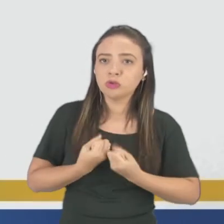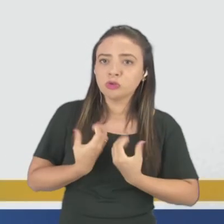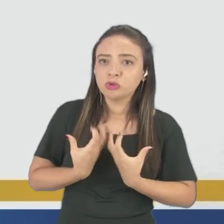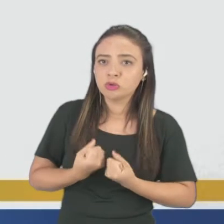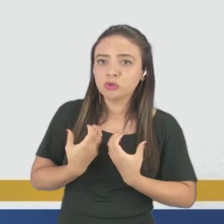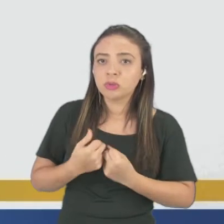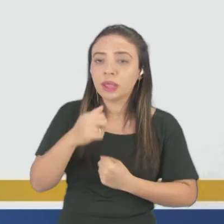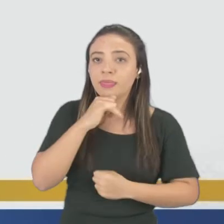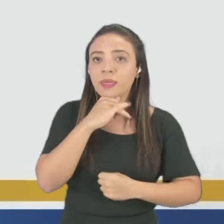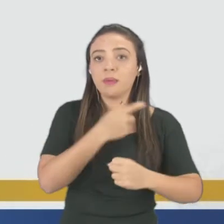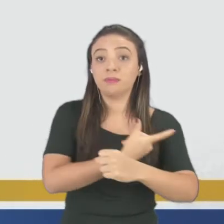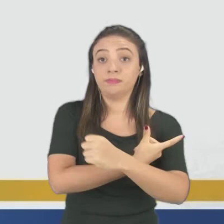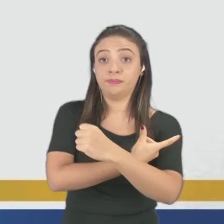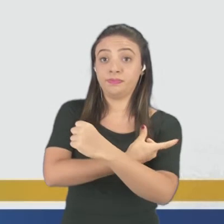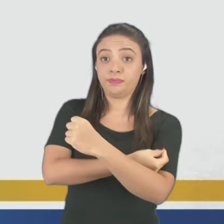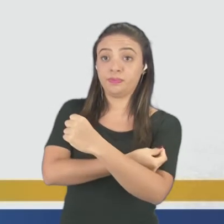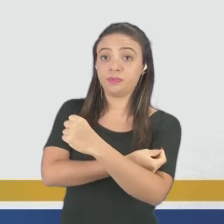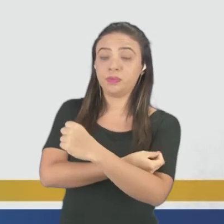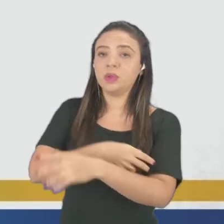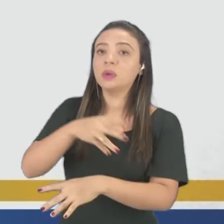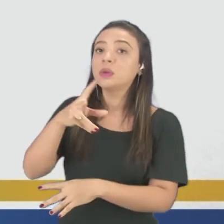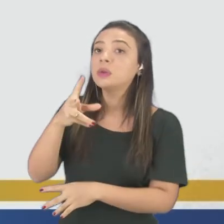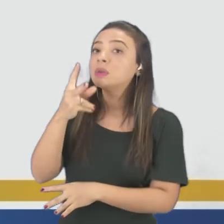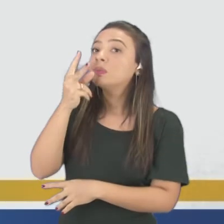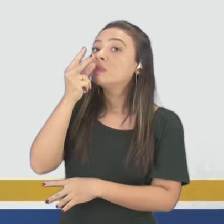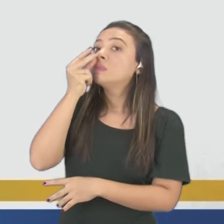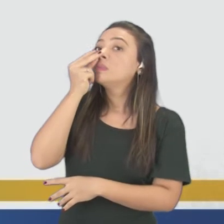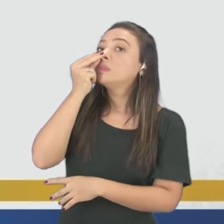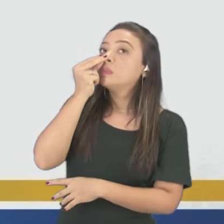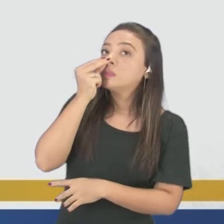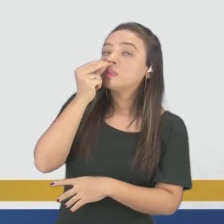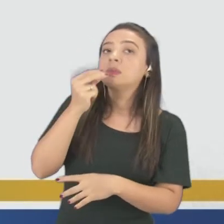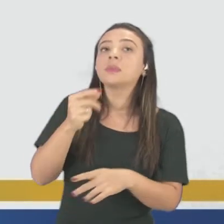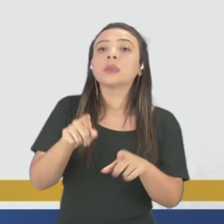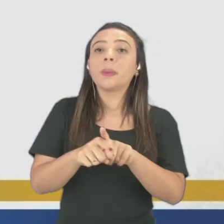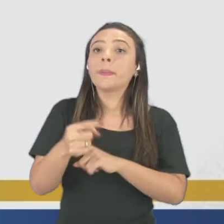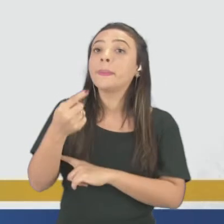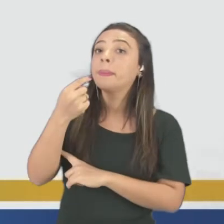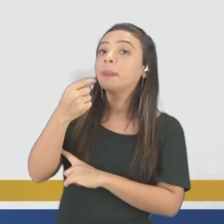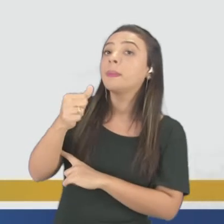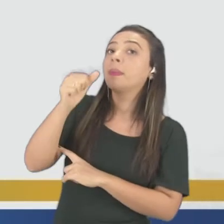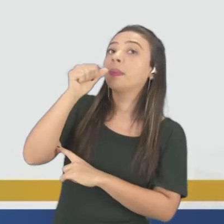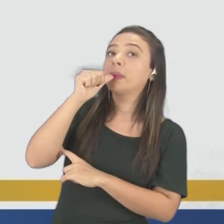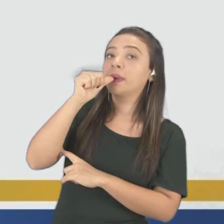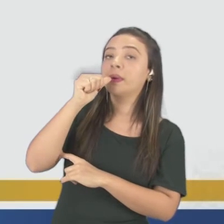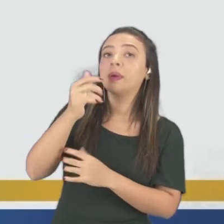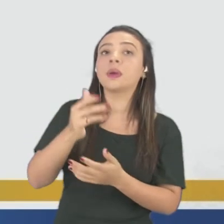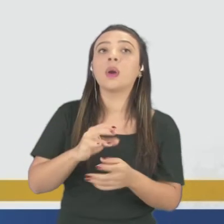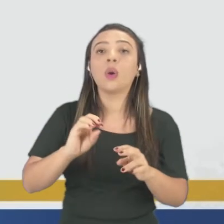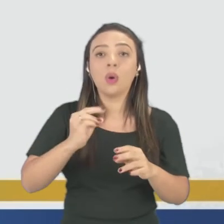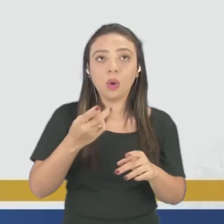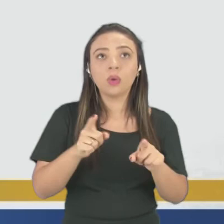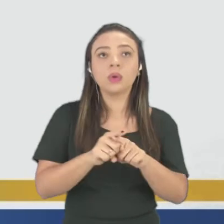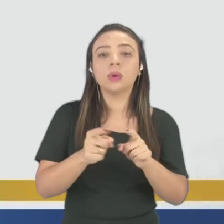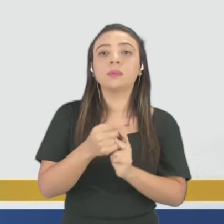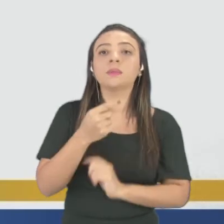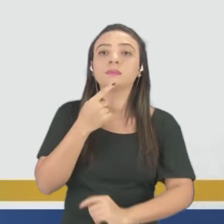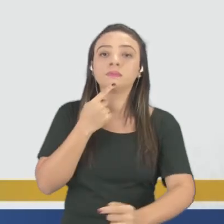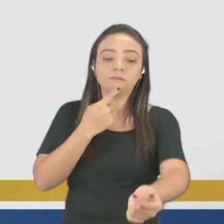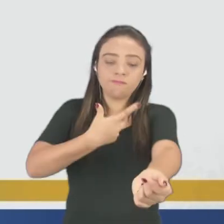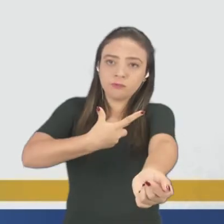várias formas injeção inalação via oral ou injeção intra venosa